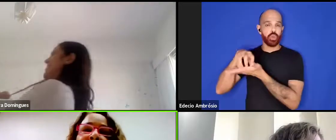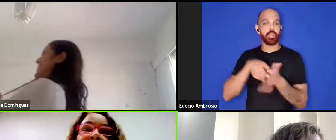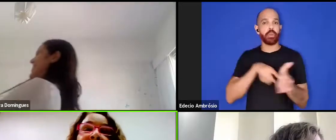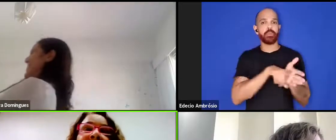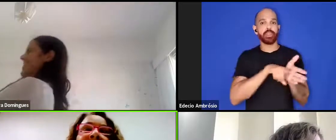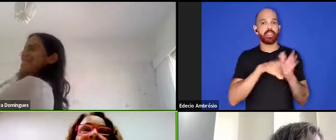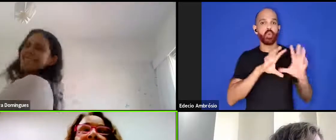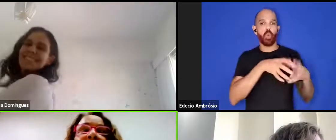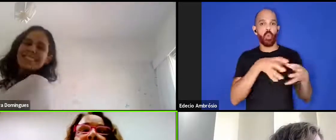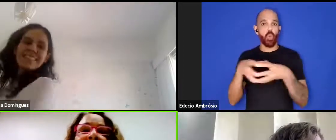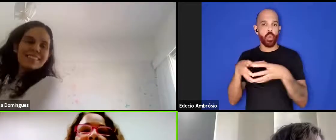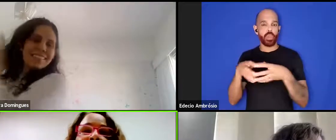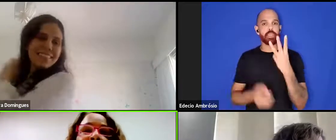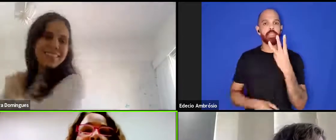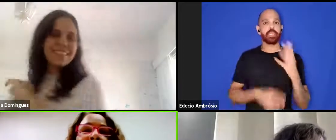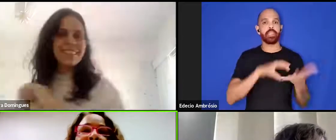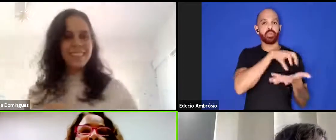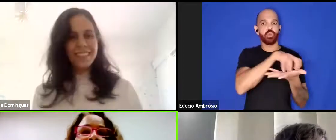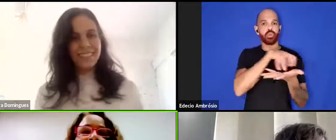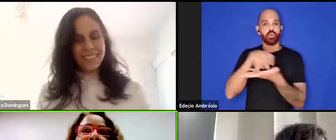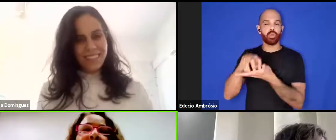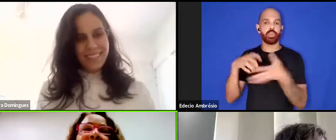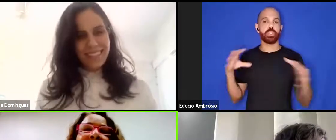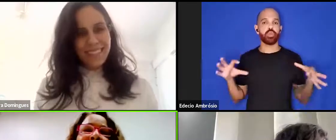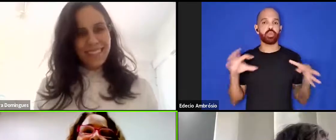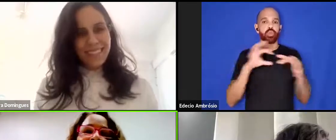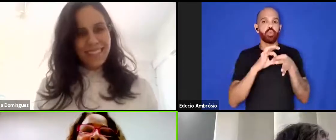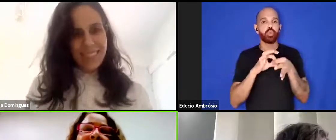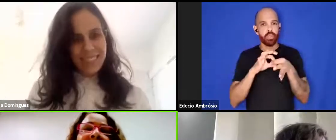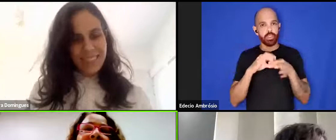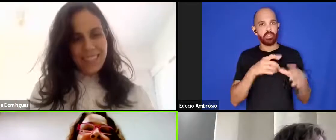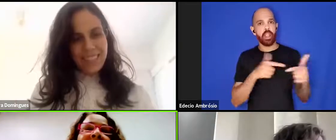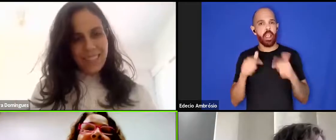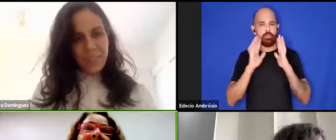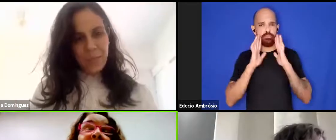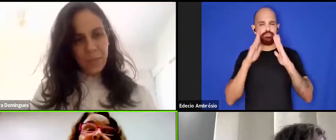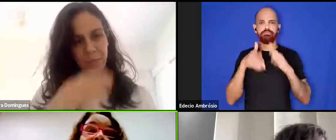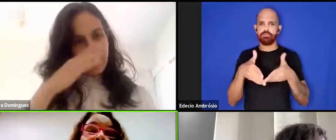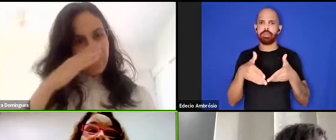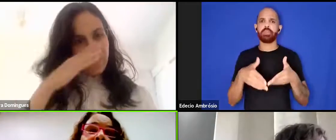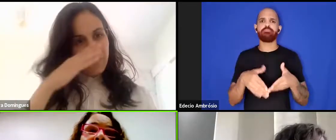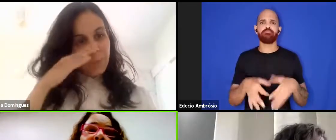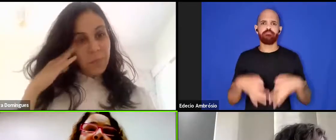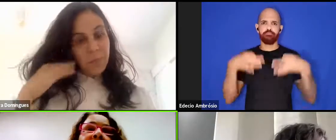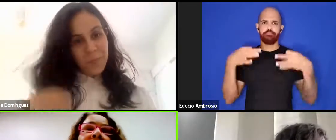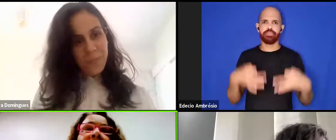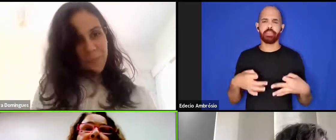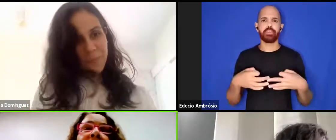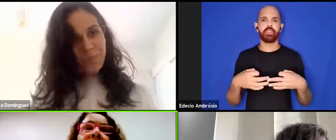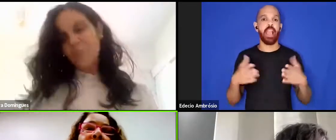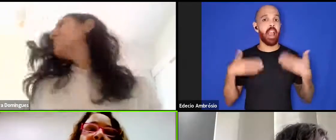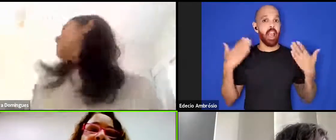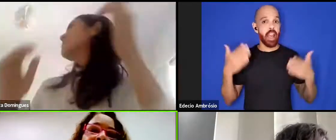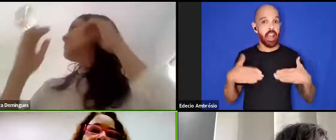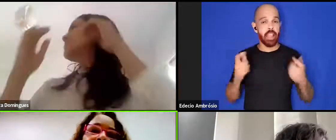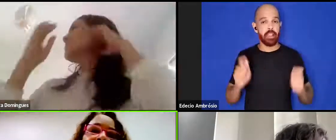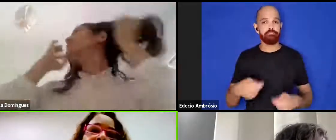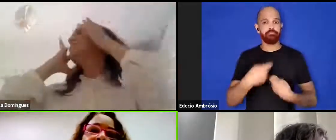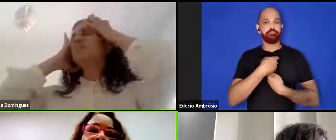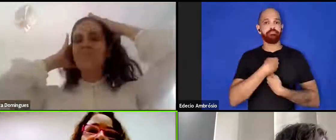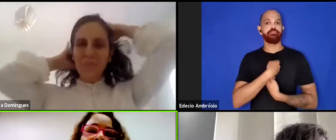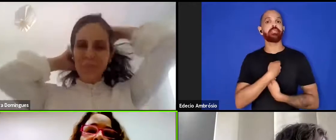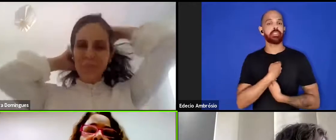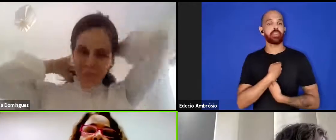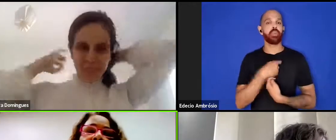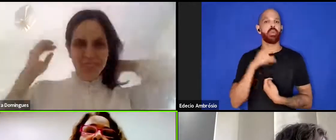unidades diferentes, que se juntaram para um trabalho consistente, que nos alegrou muito, não só em relação